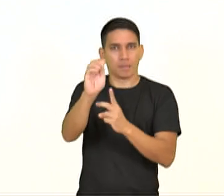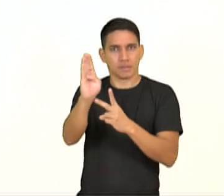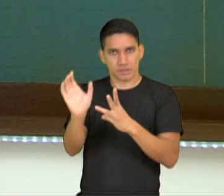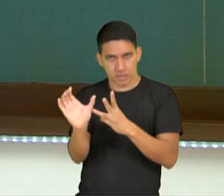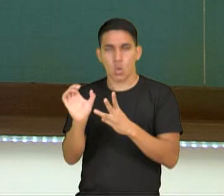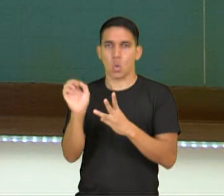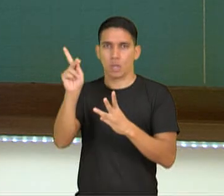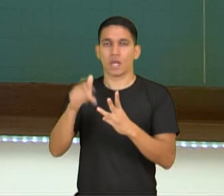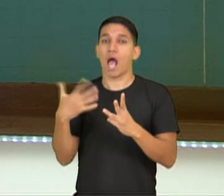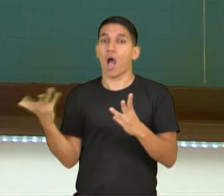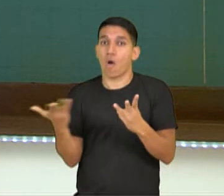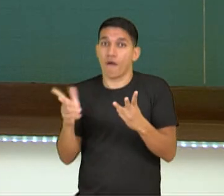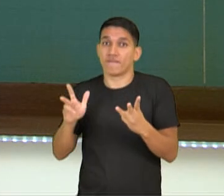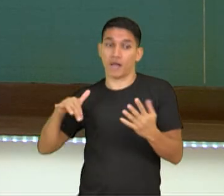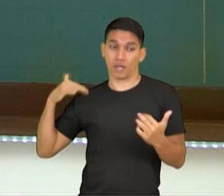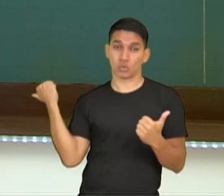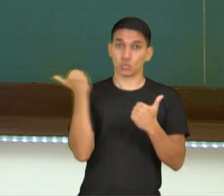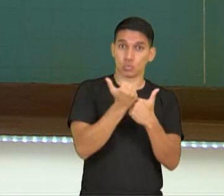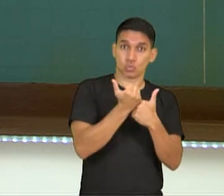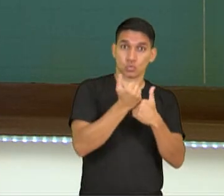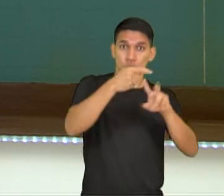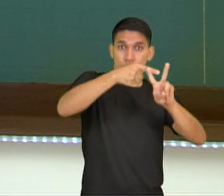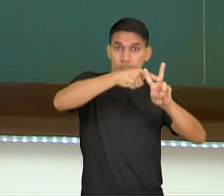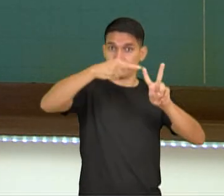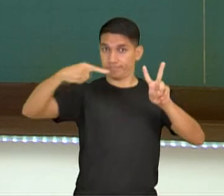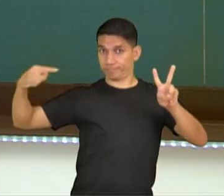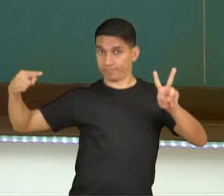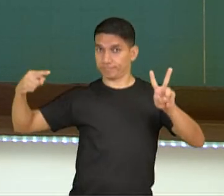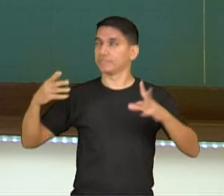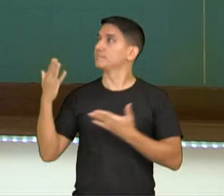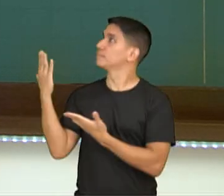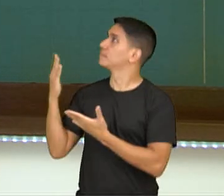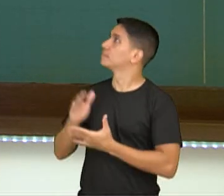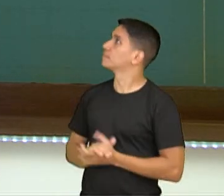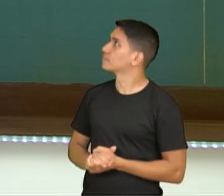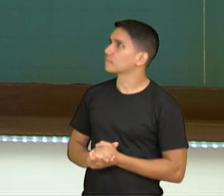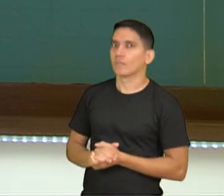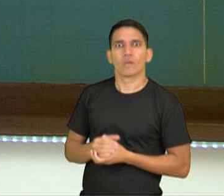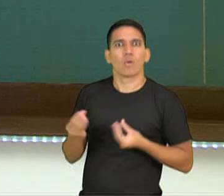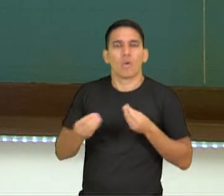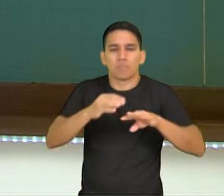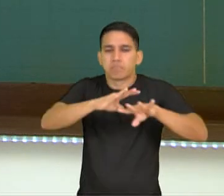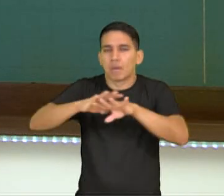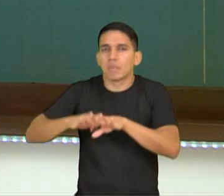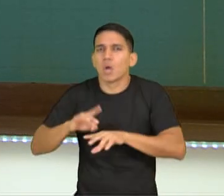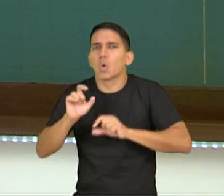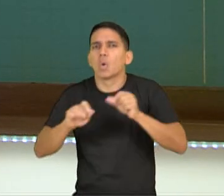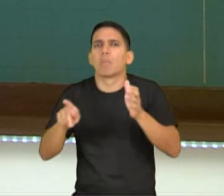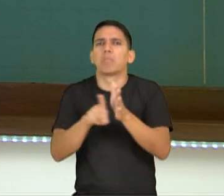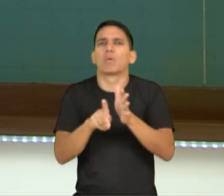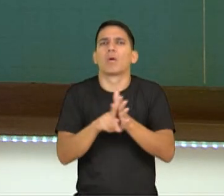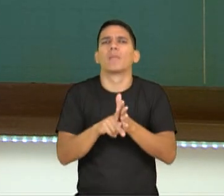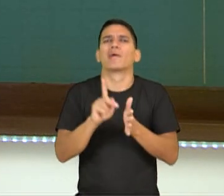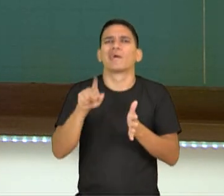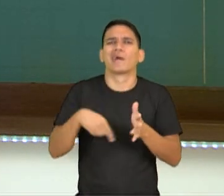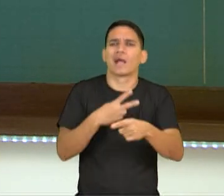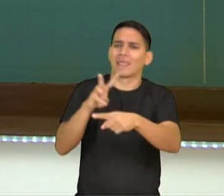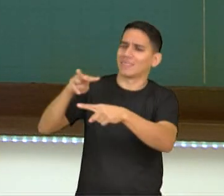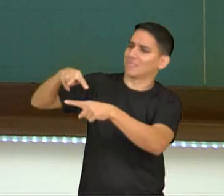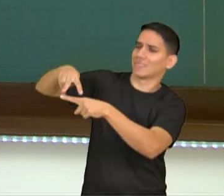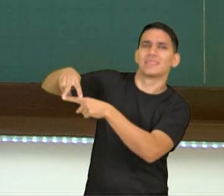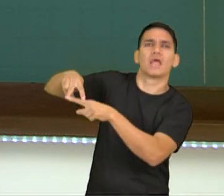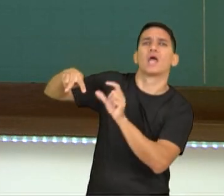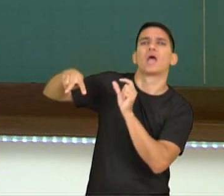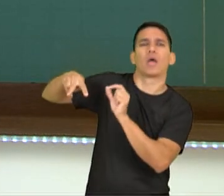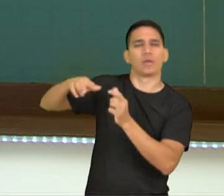vamos substituir lá na fórmula de Bhaskara. Vamos calcular utilizando o discriminante aqui, que é o delta. Então,